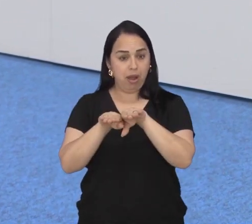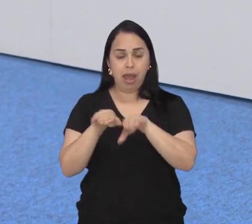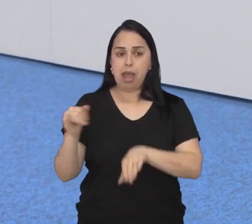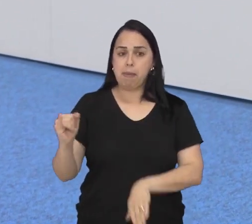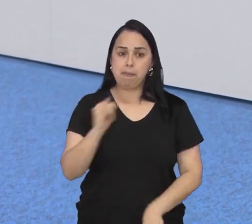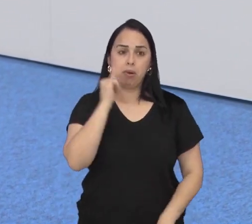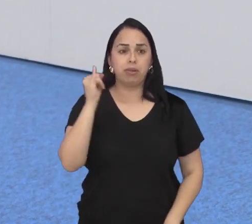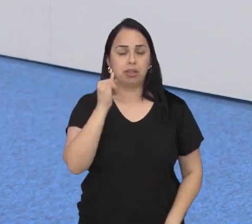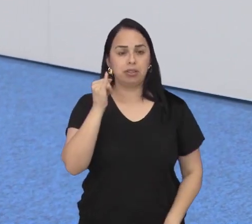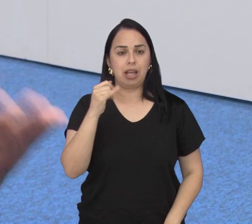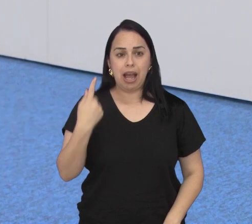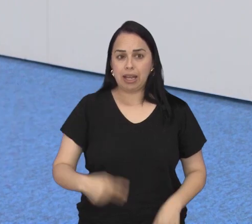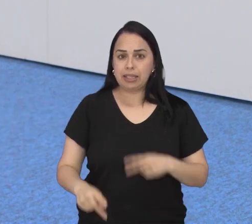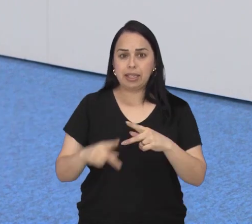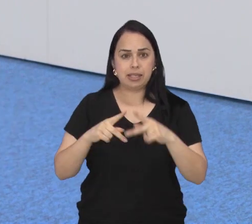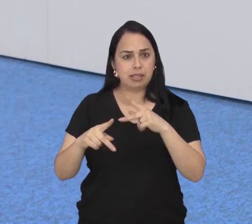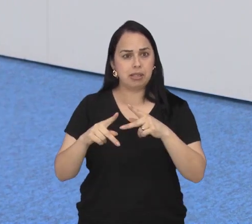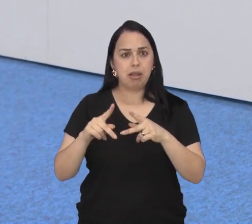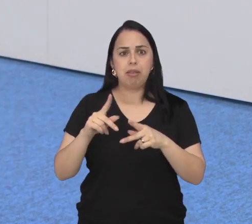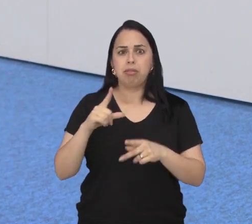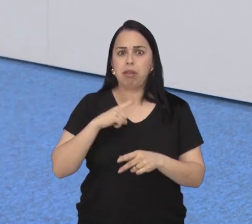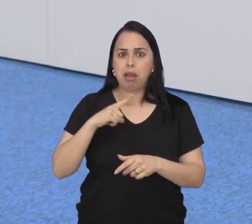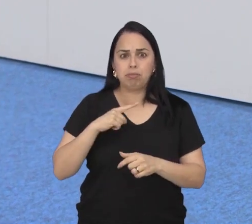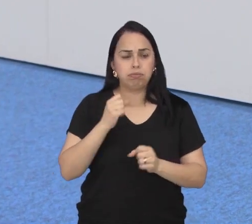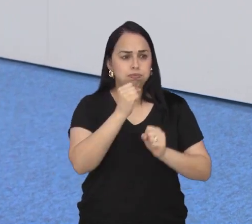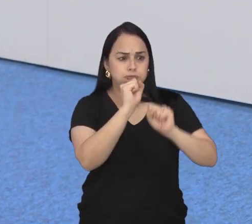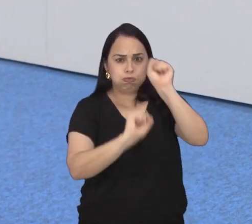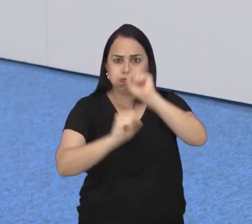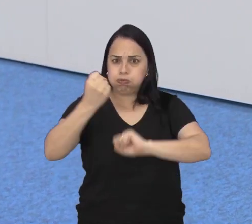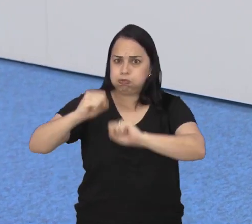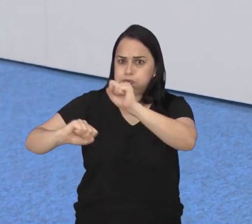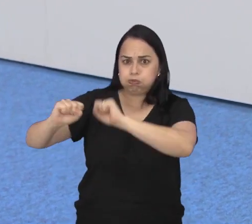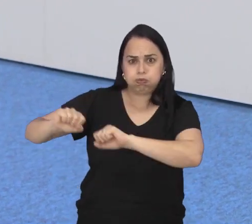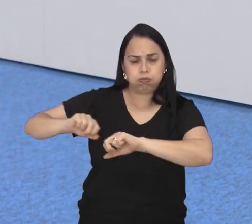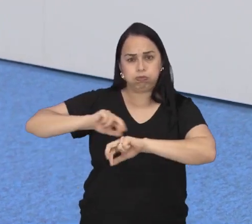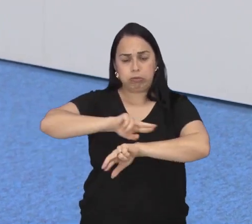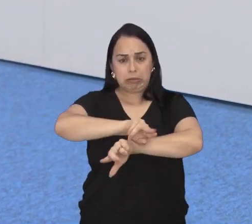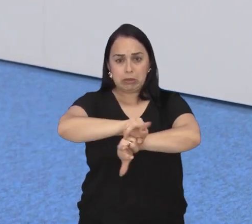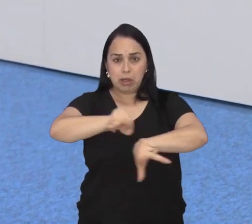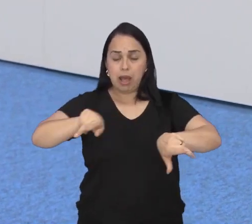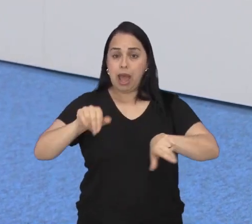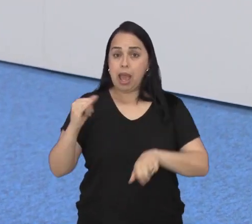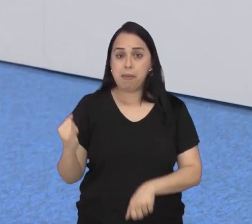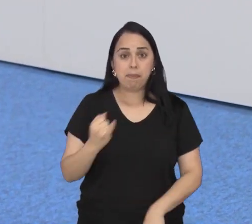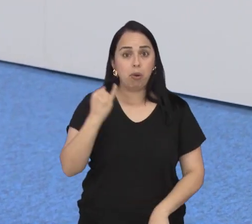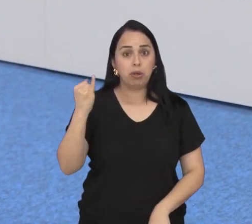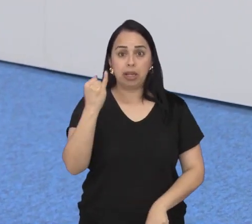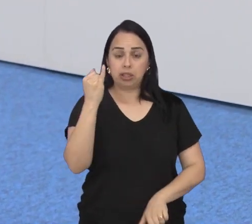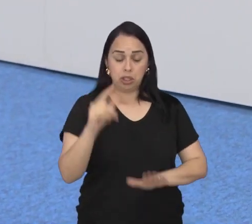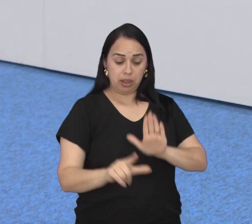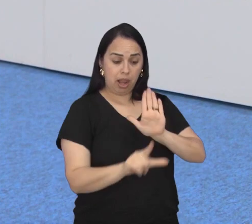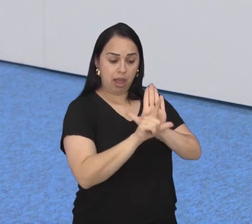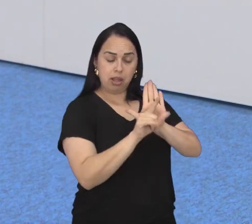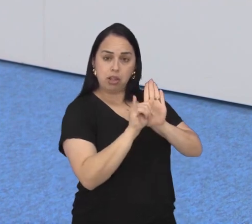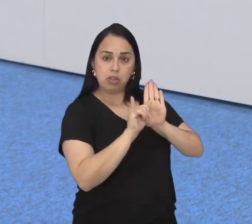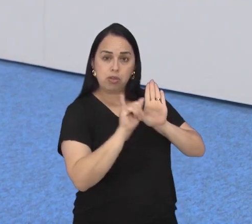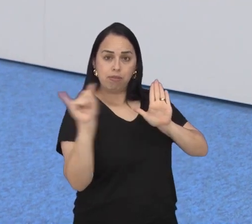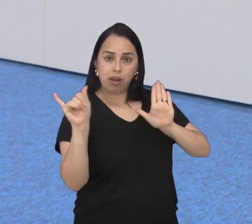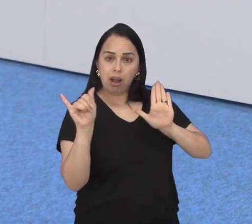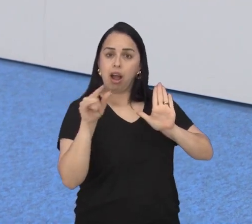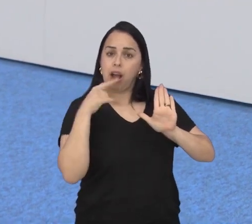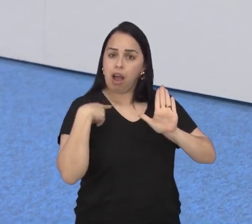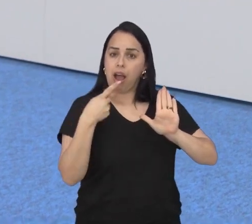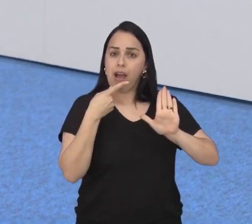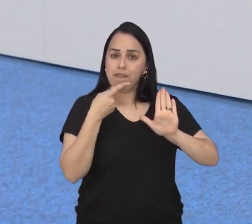é fundamental. Nós estamos numa cidade que tem muitas indústrias. É importantíssimo que a gente divulgue